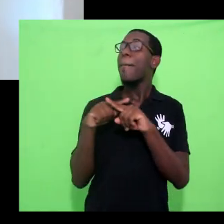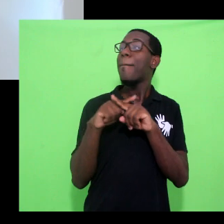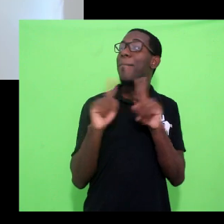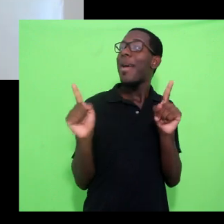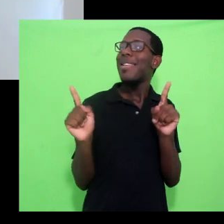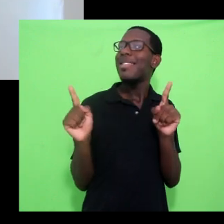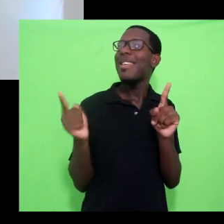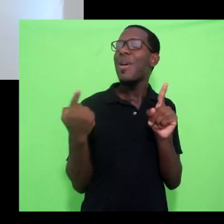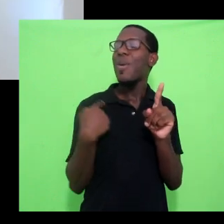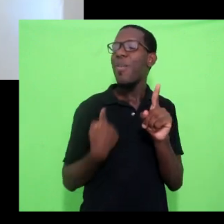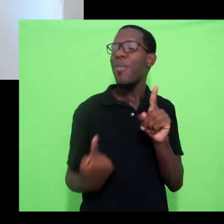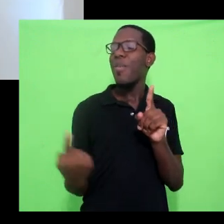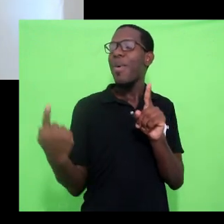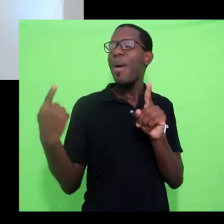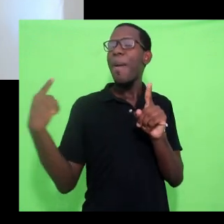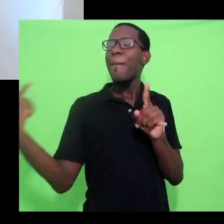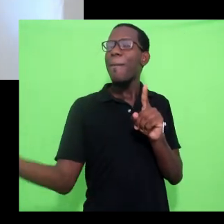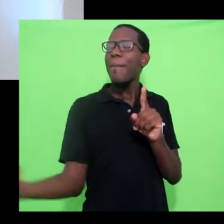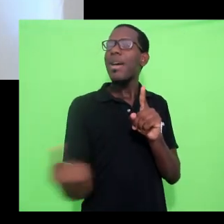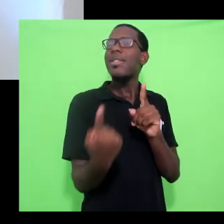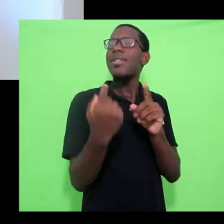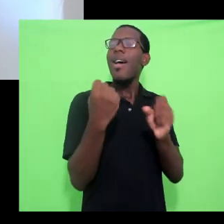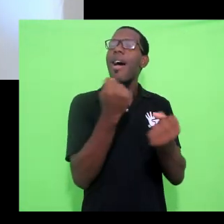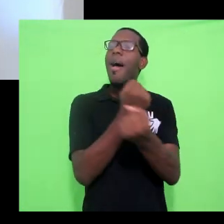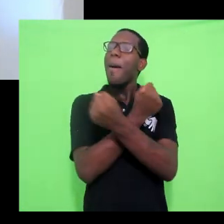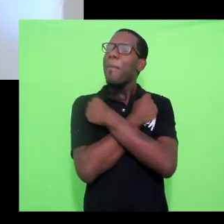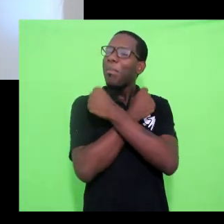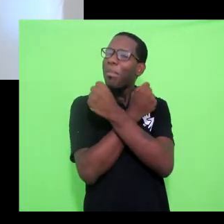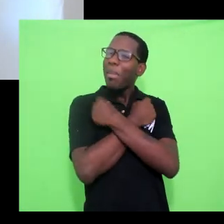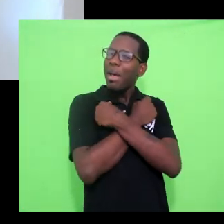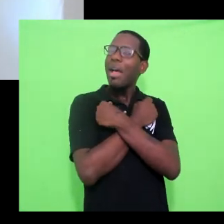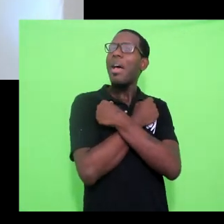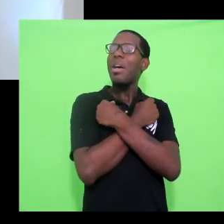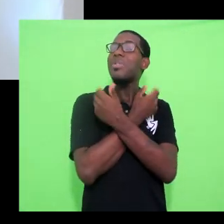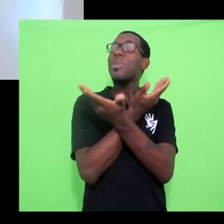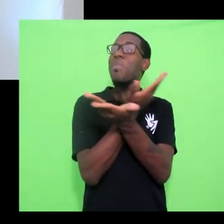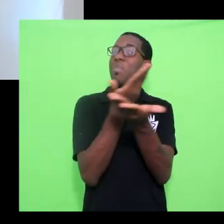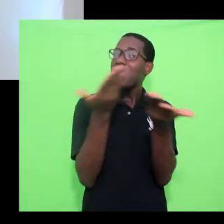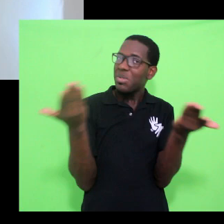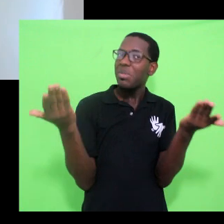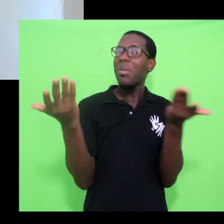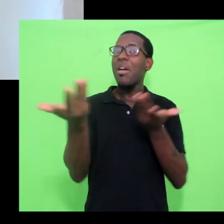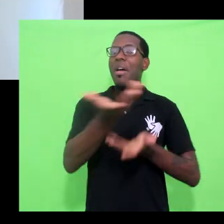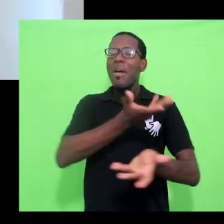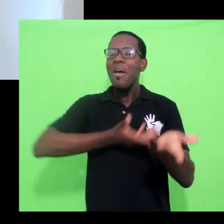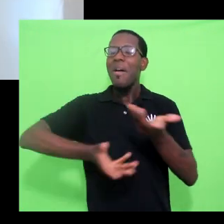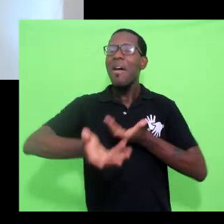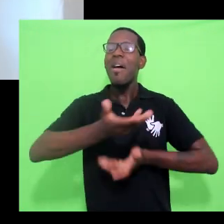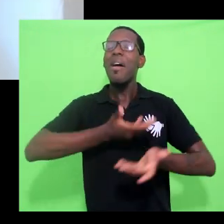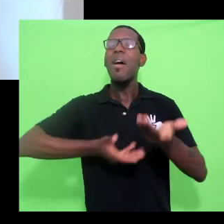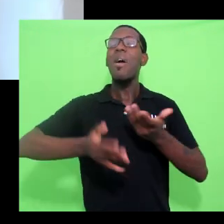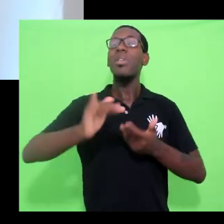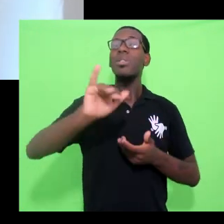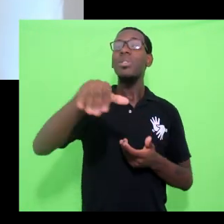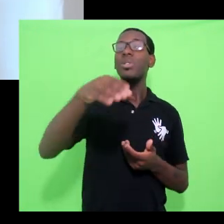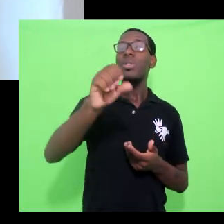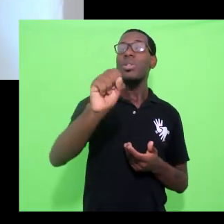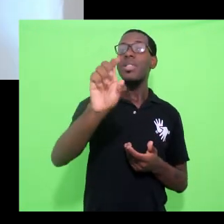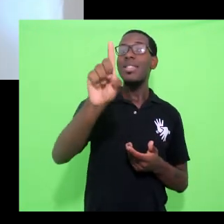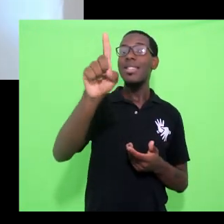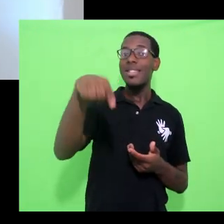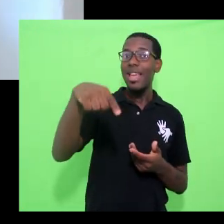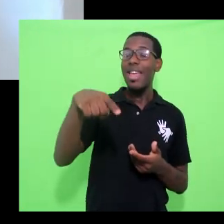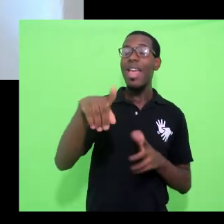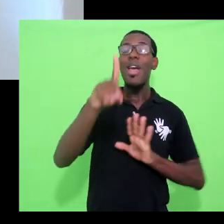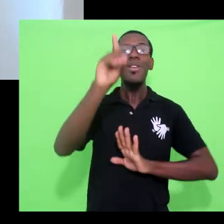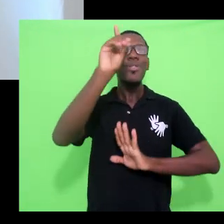festa. Acabei de sair da missa diocesana lá com o nosso bispo Dom Gilson, mas não poderia me furtar a passar aqui